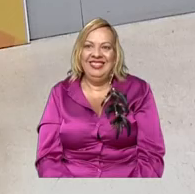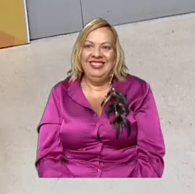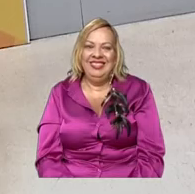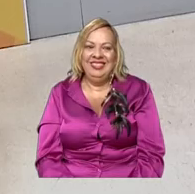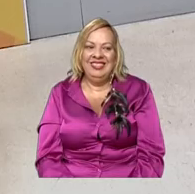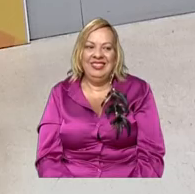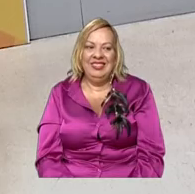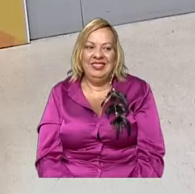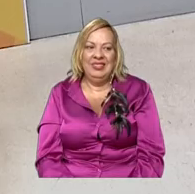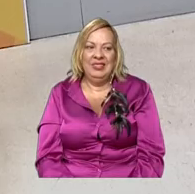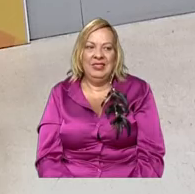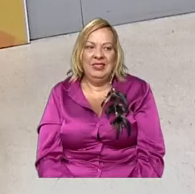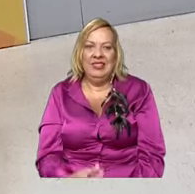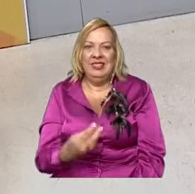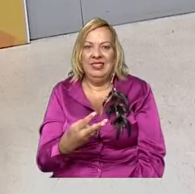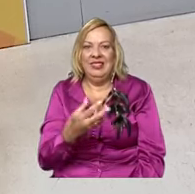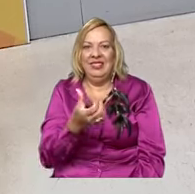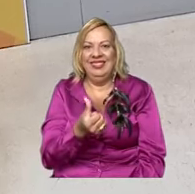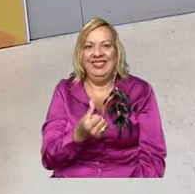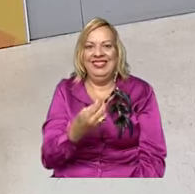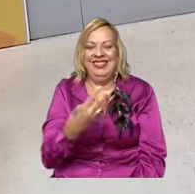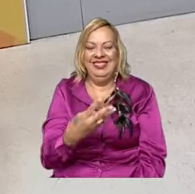número 12 e